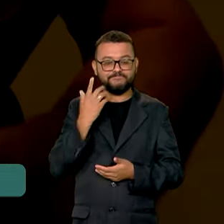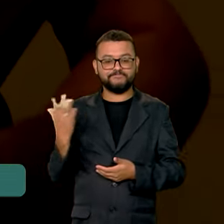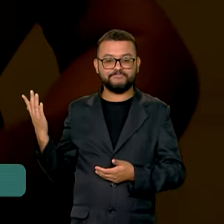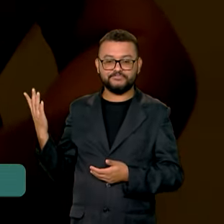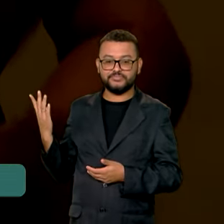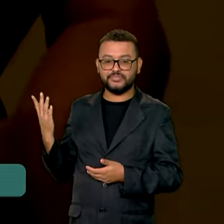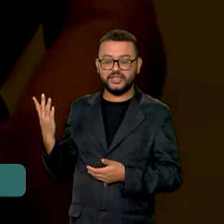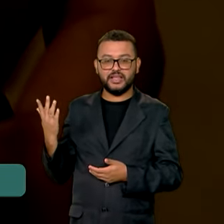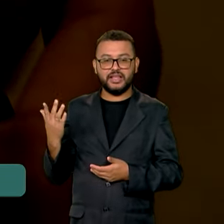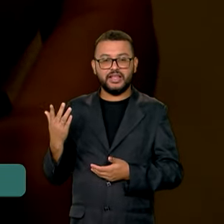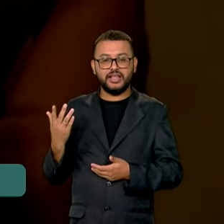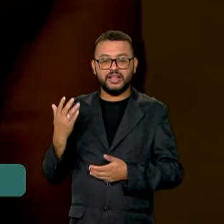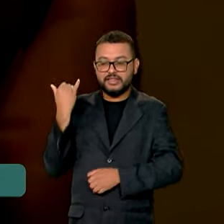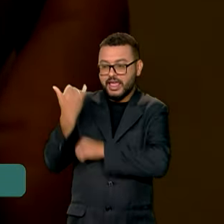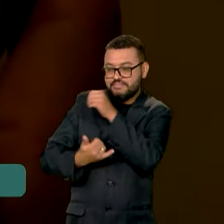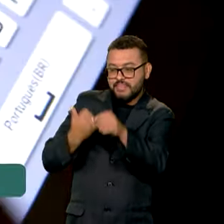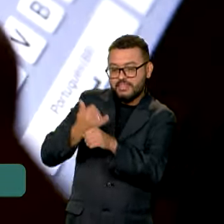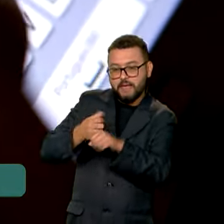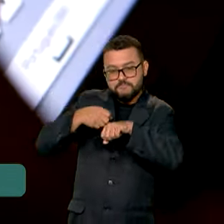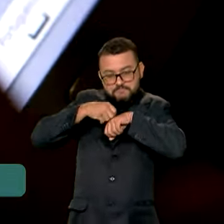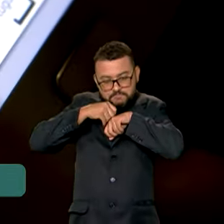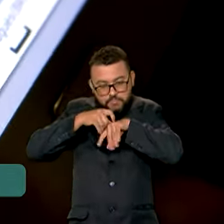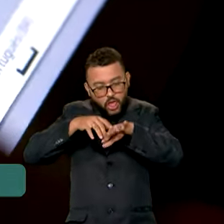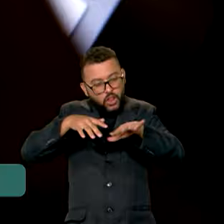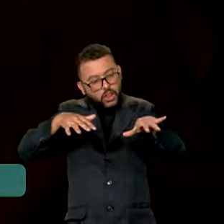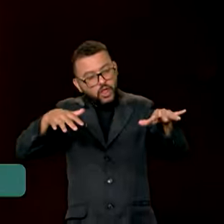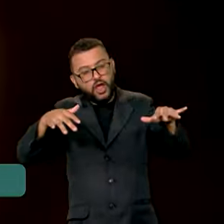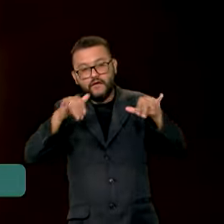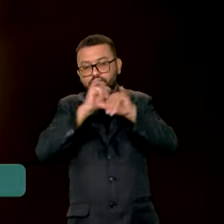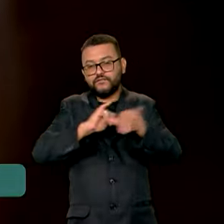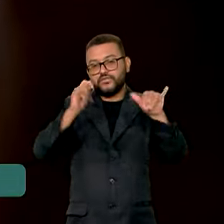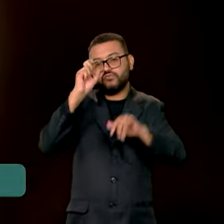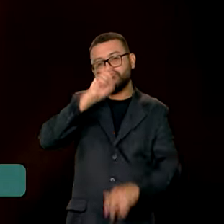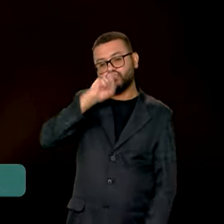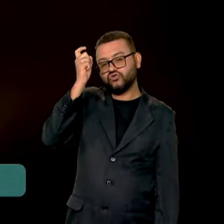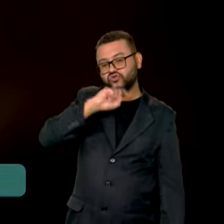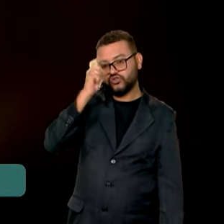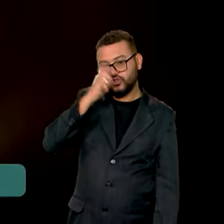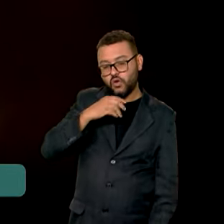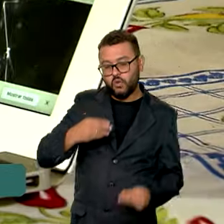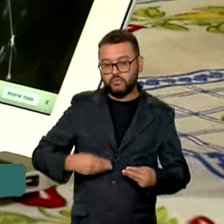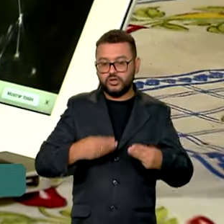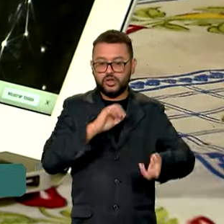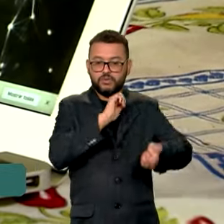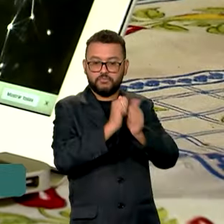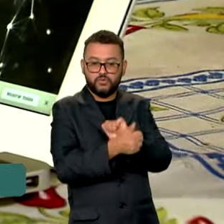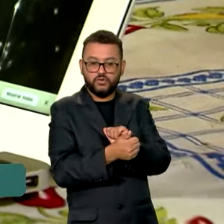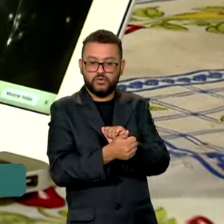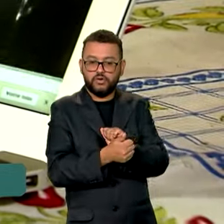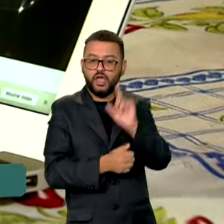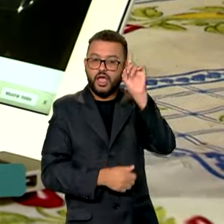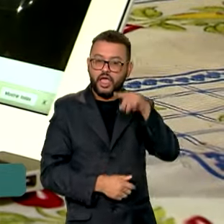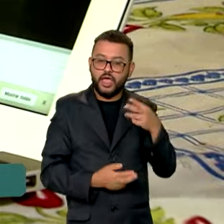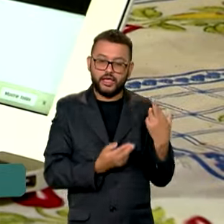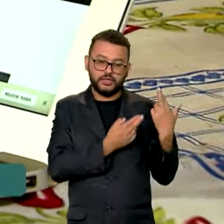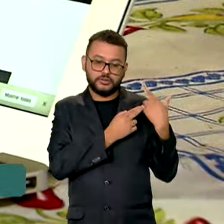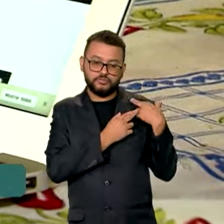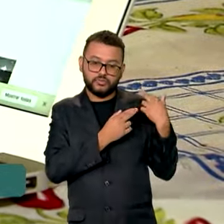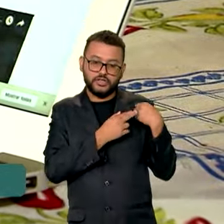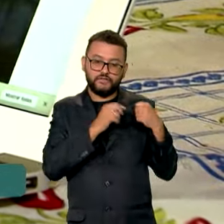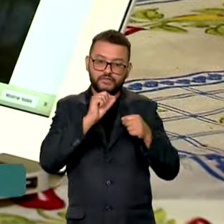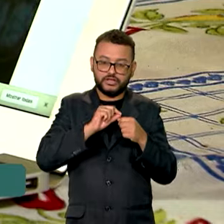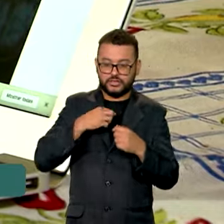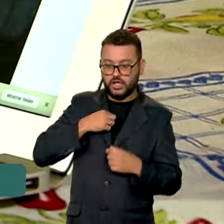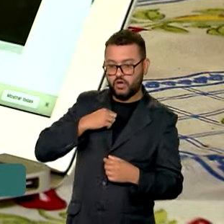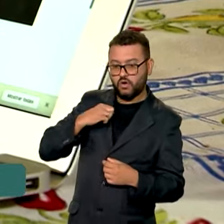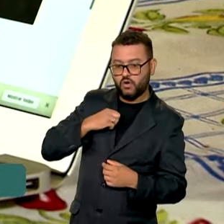Na internet, grupos de redes sociais, circulam notícias falsas de que o Ministério do Esporte é responsável por confeccionar